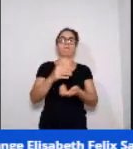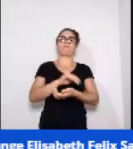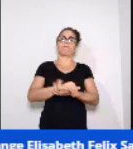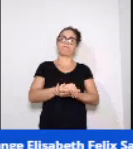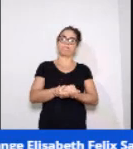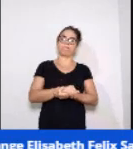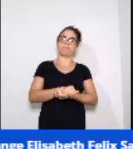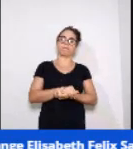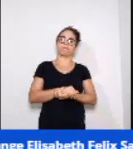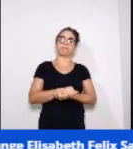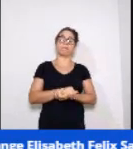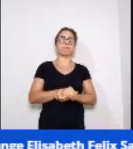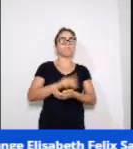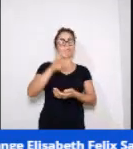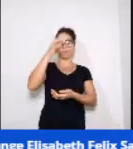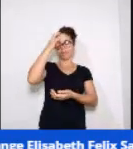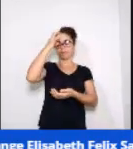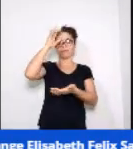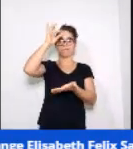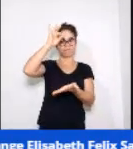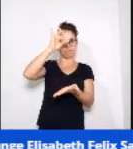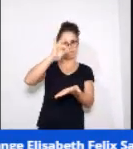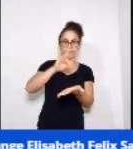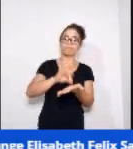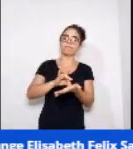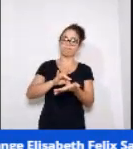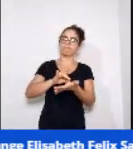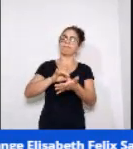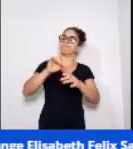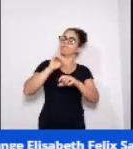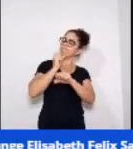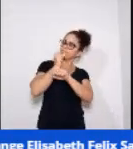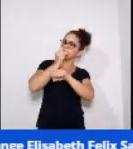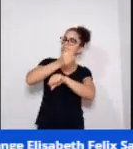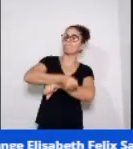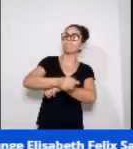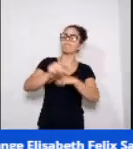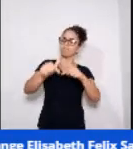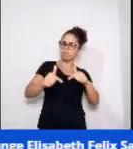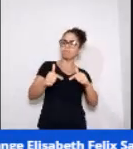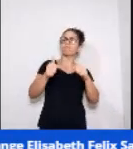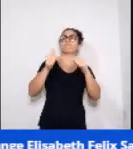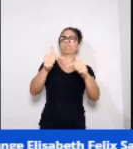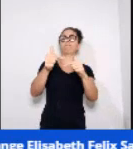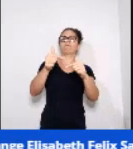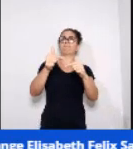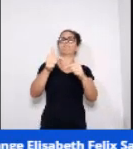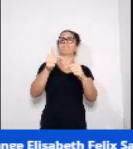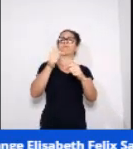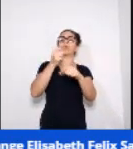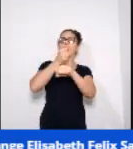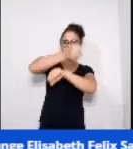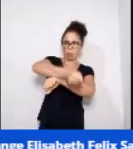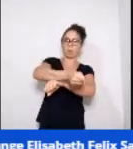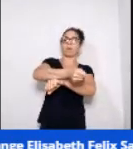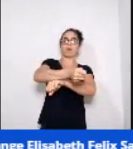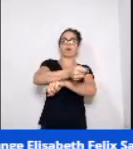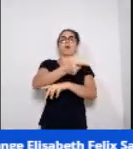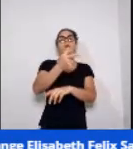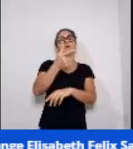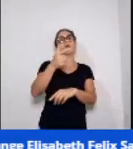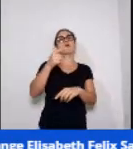Com toda certeza, superamos bastante desafios, não é, professor? Aceleramos alguns processos de